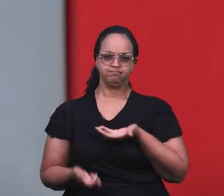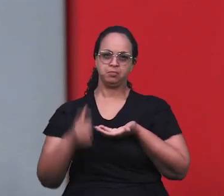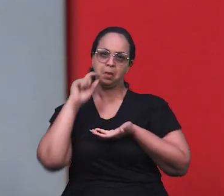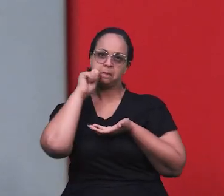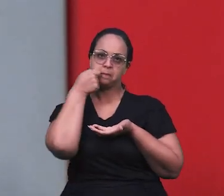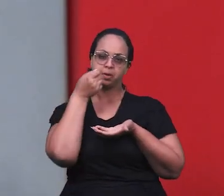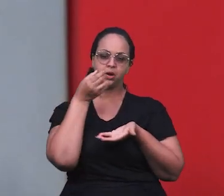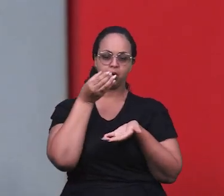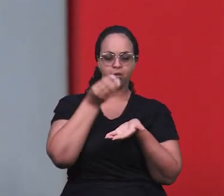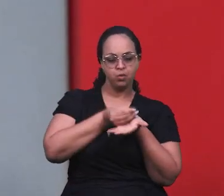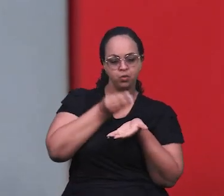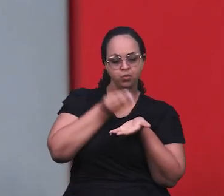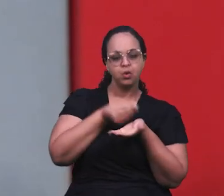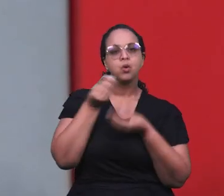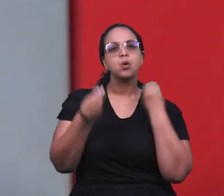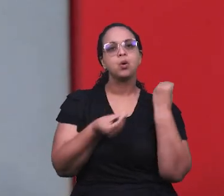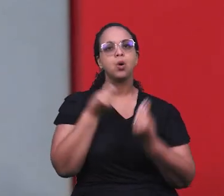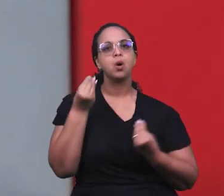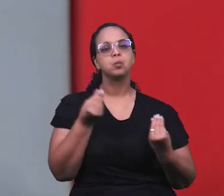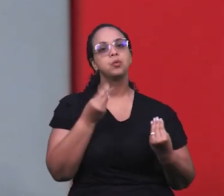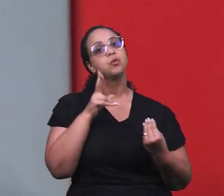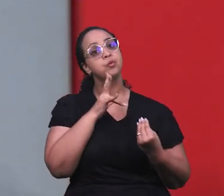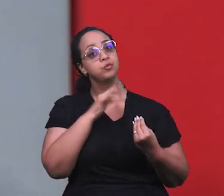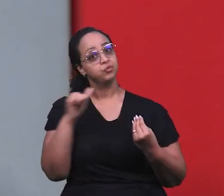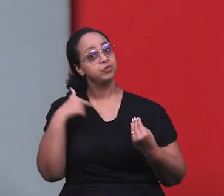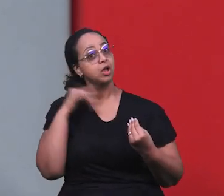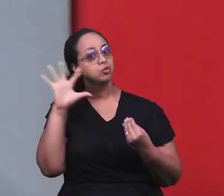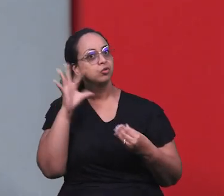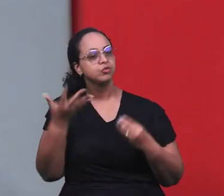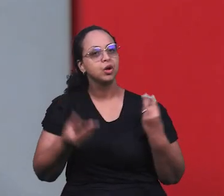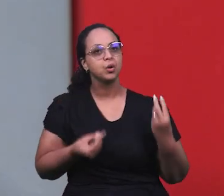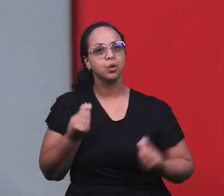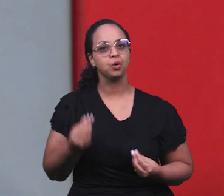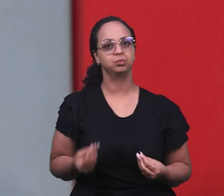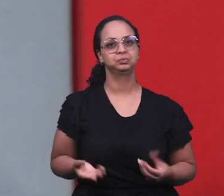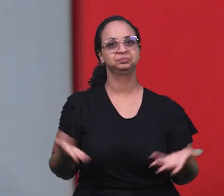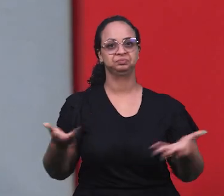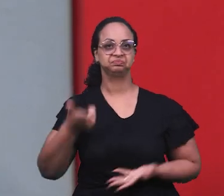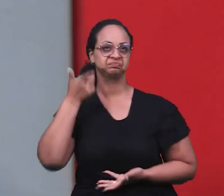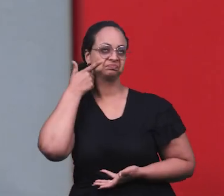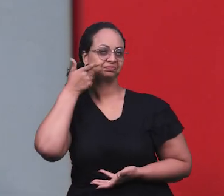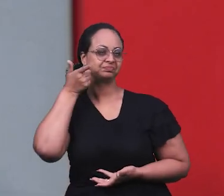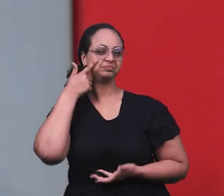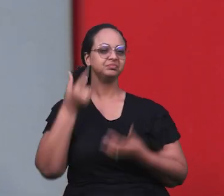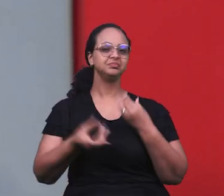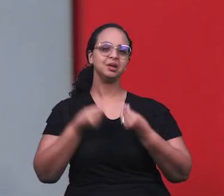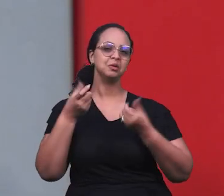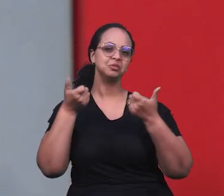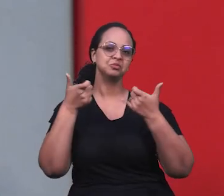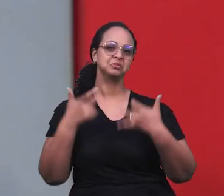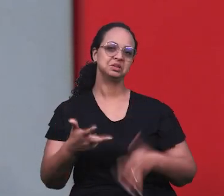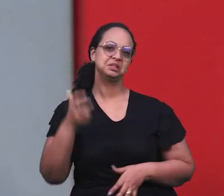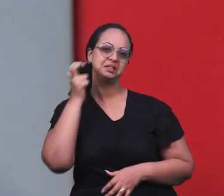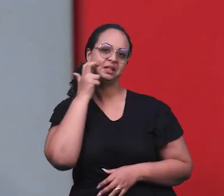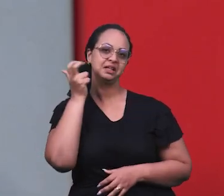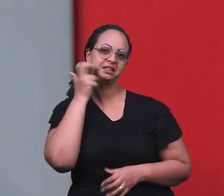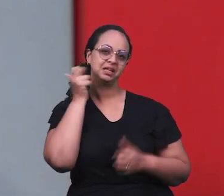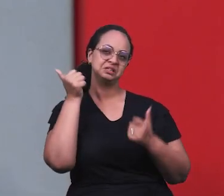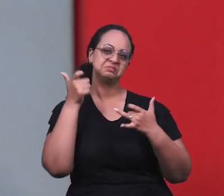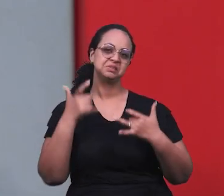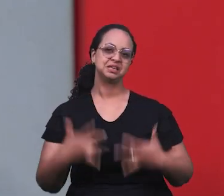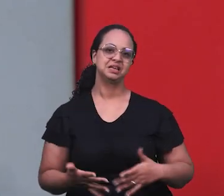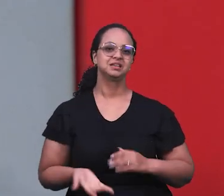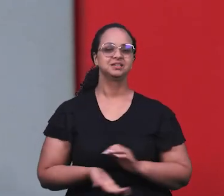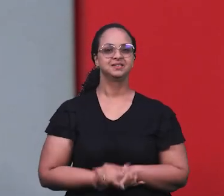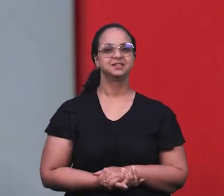e o vinho, e o pastor está falando, meu Deus, a gente vai resolver isso como? Agora a gente vai ver no Além das Palavras, juntamente com a Natália, vai